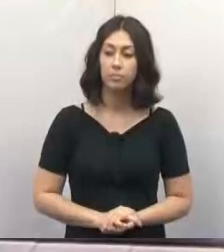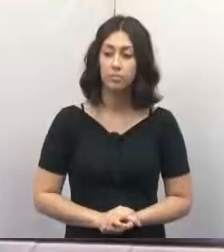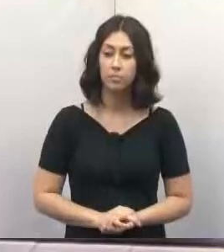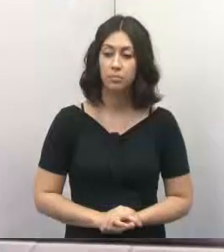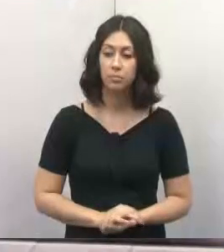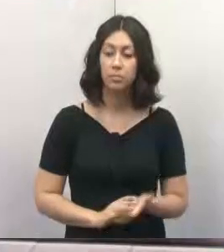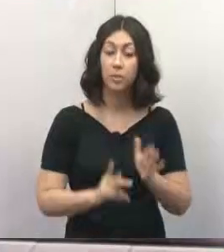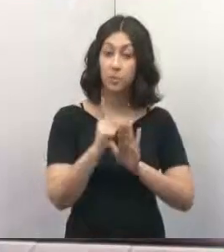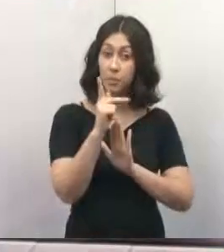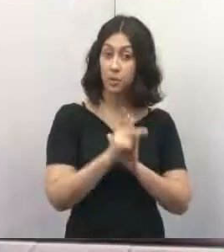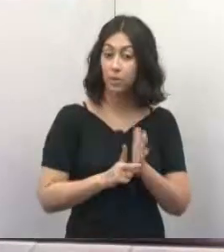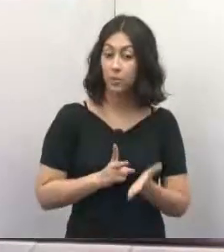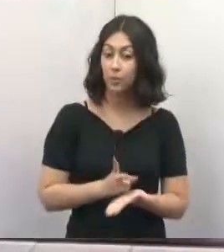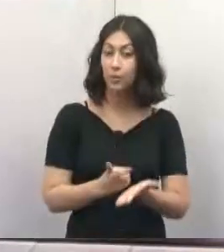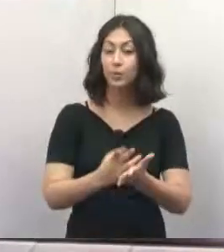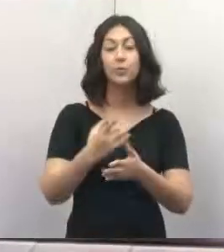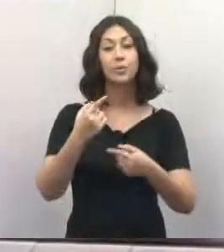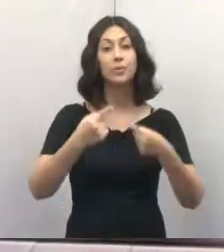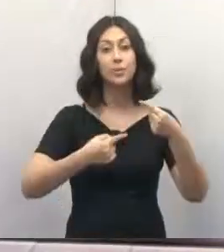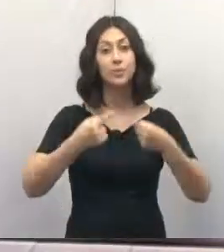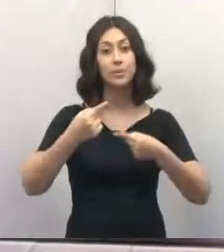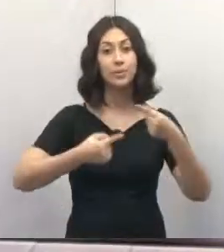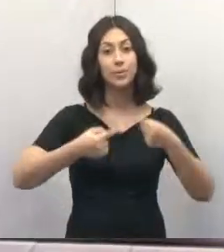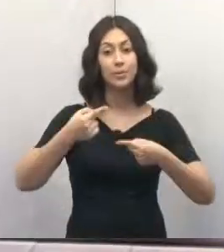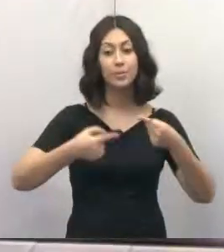O projeto continua em discussão.